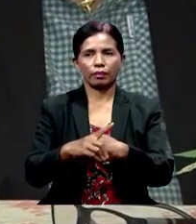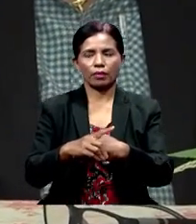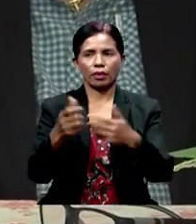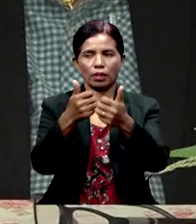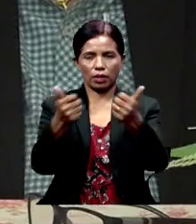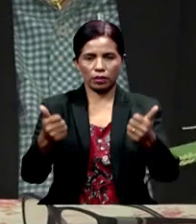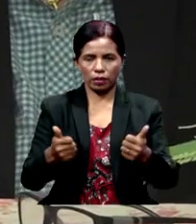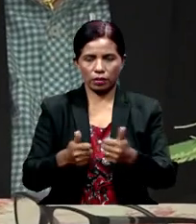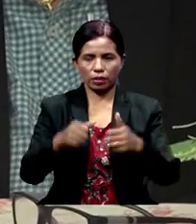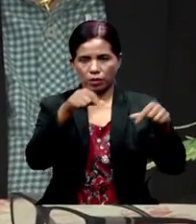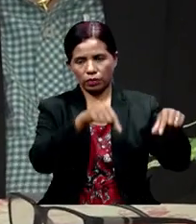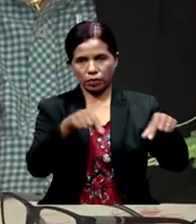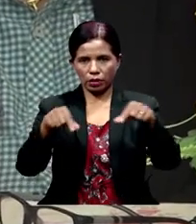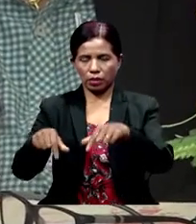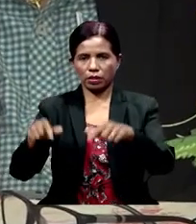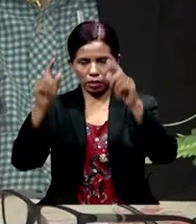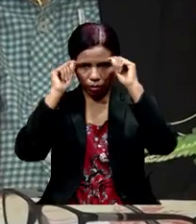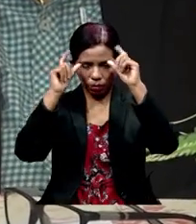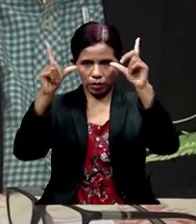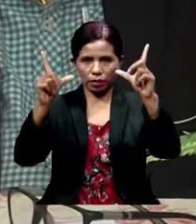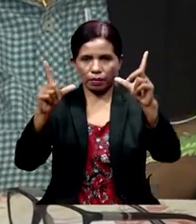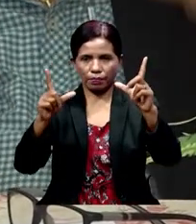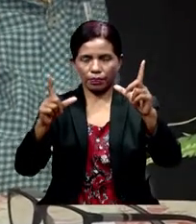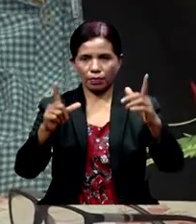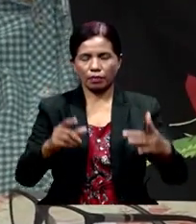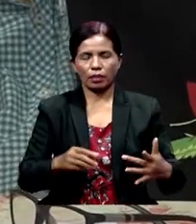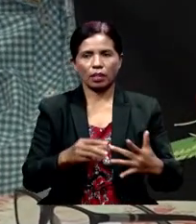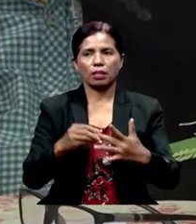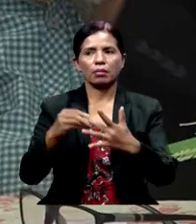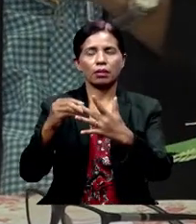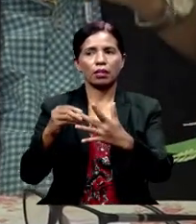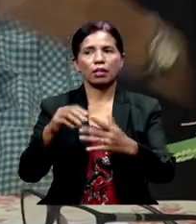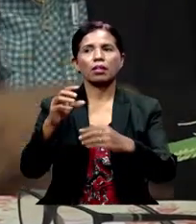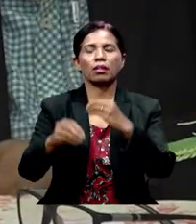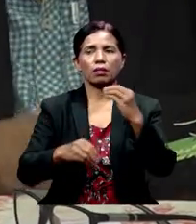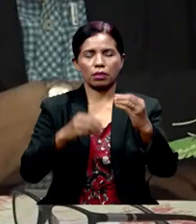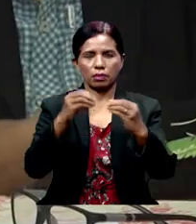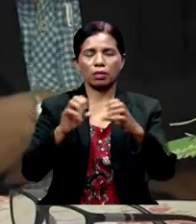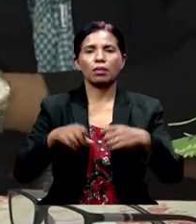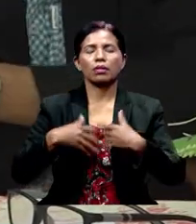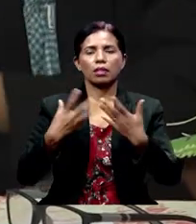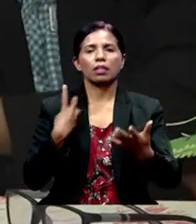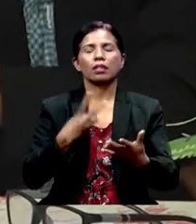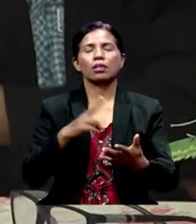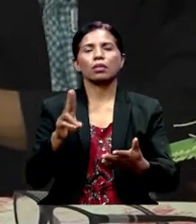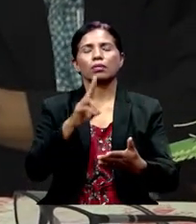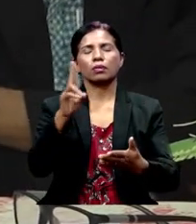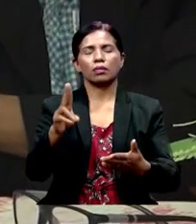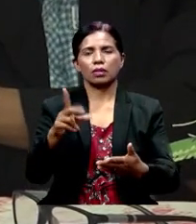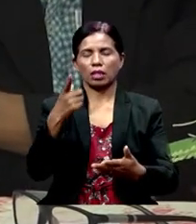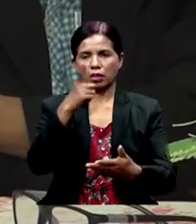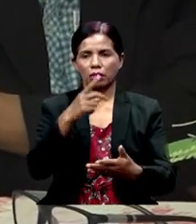Associação Deficiência Timor-Leste. Liliu konaba o insaita usa linguagem